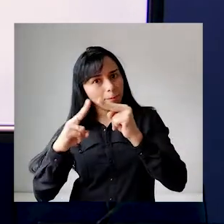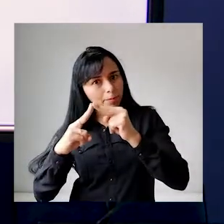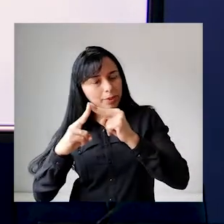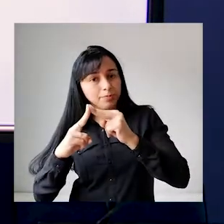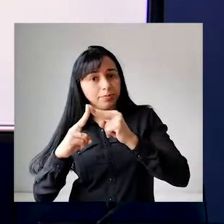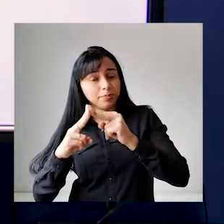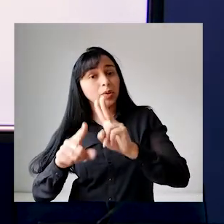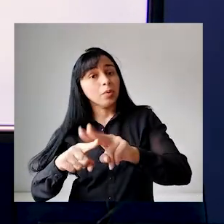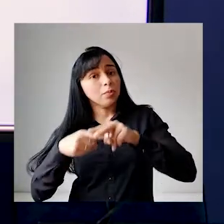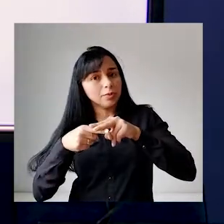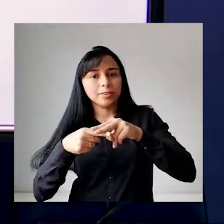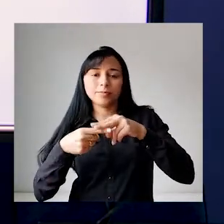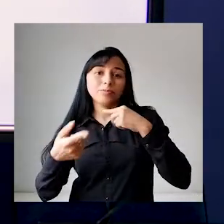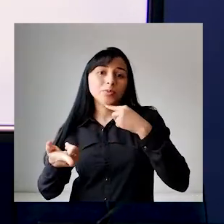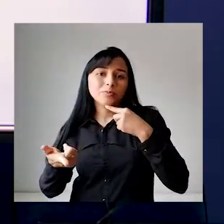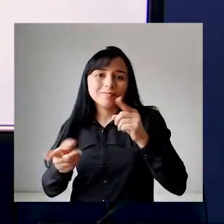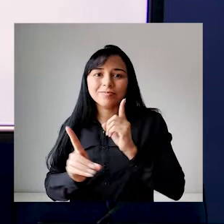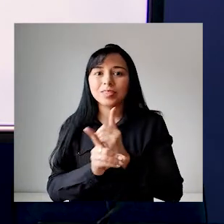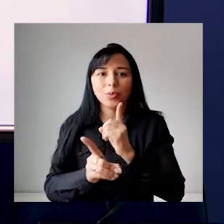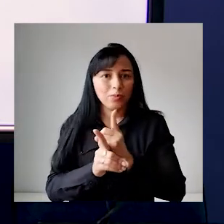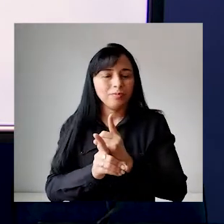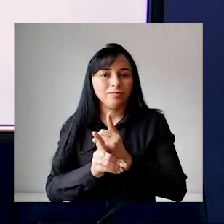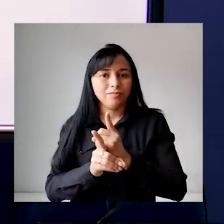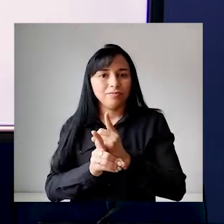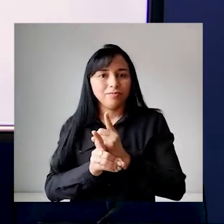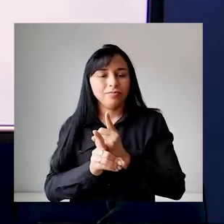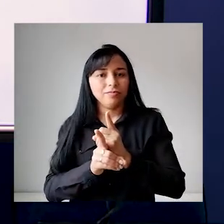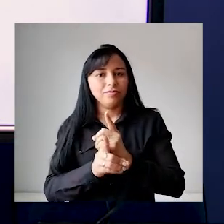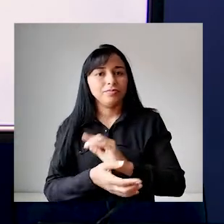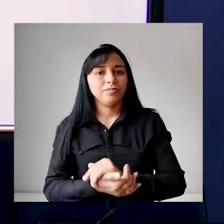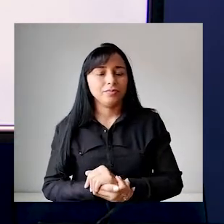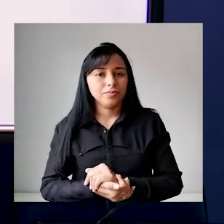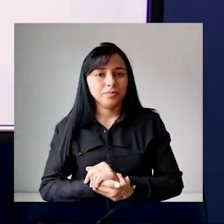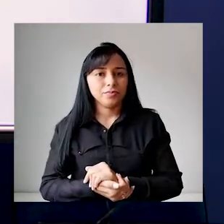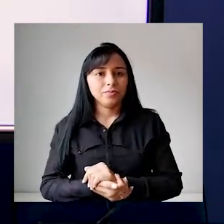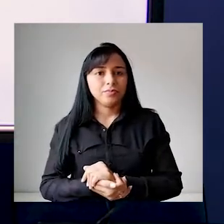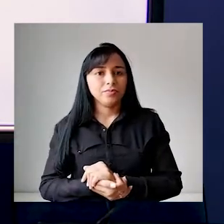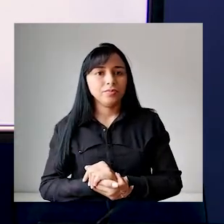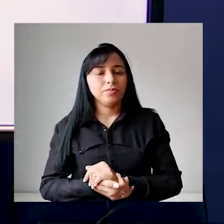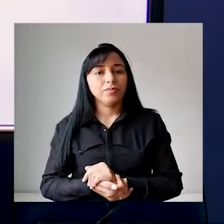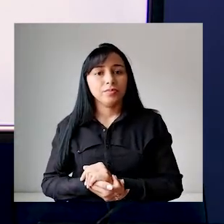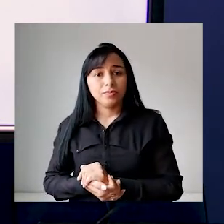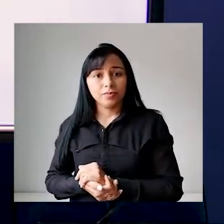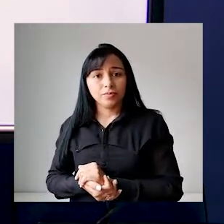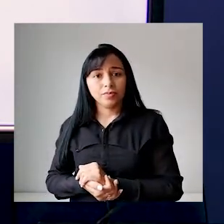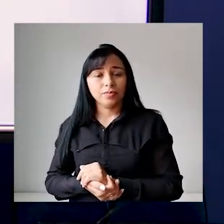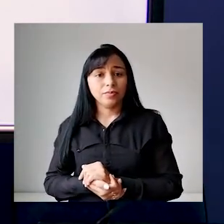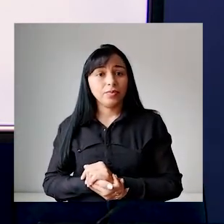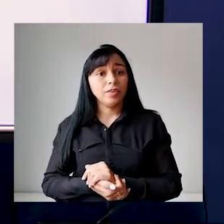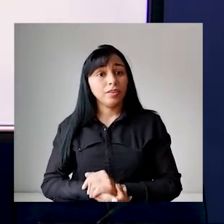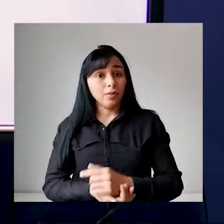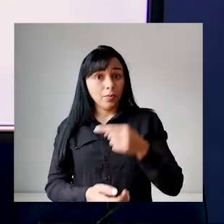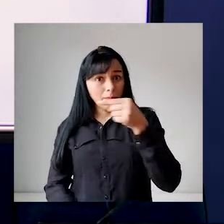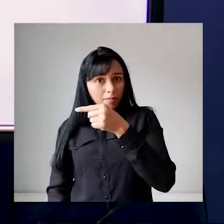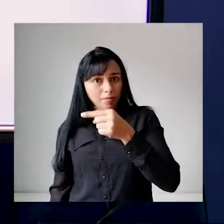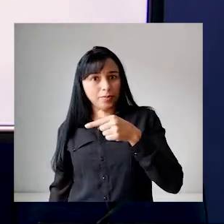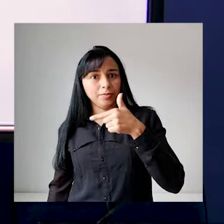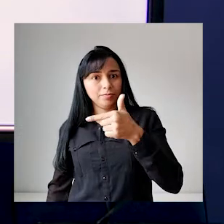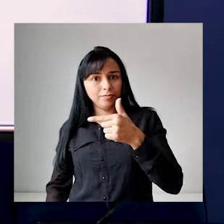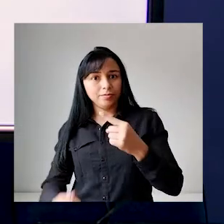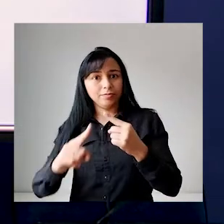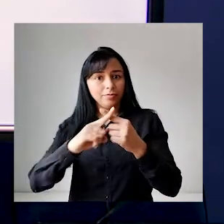conseguia ter esse jogo aqui de sinais, podendo gerar assim um resultado negativo no final. Veja só, menos